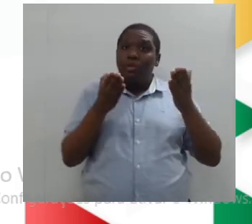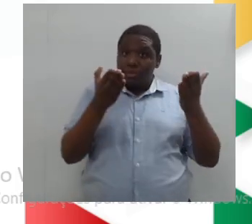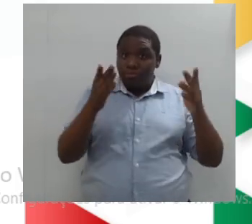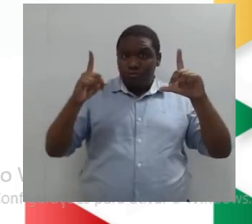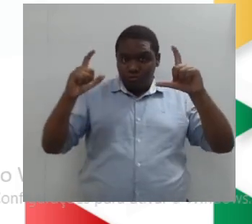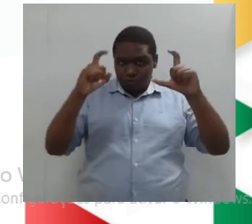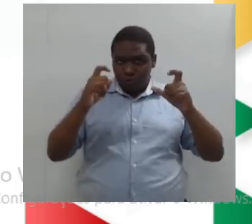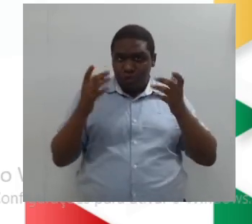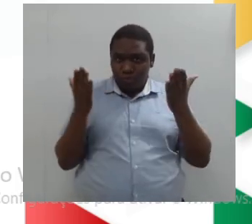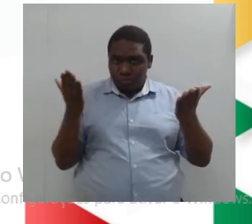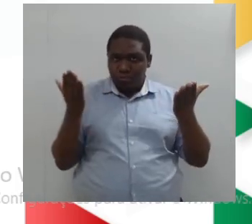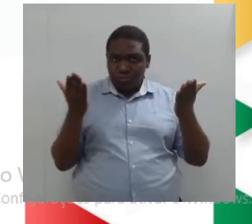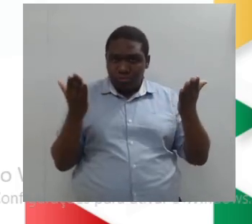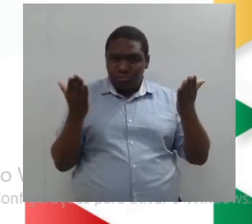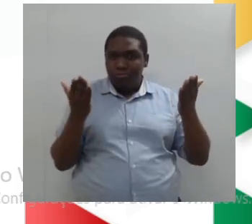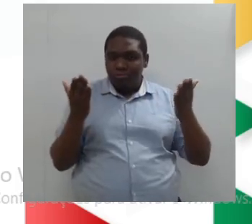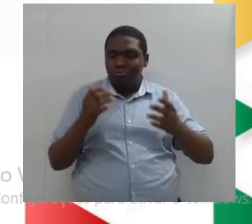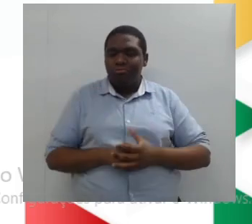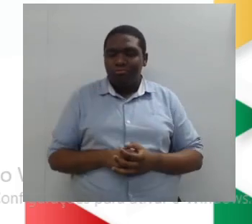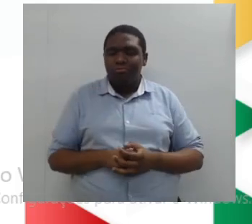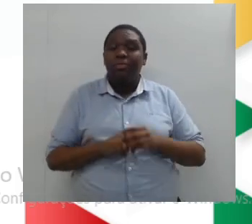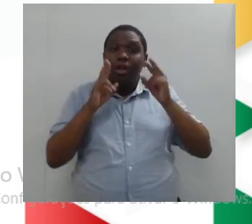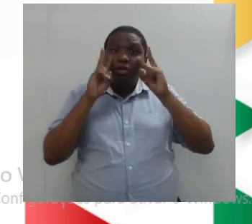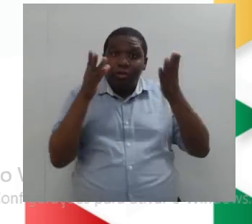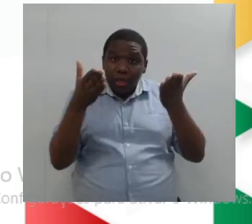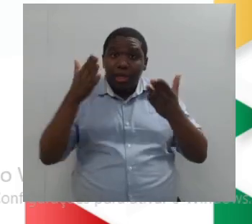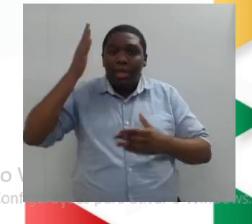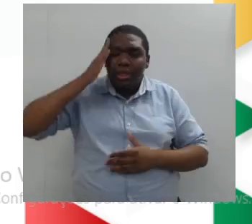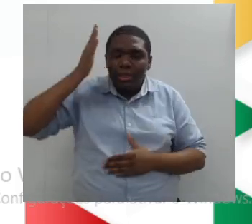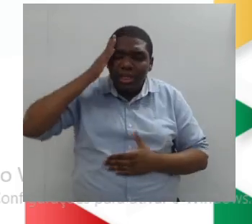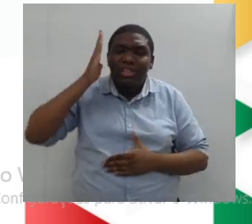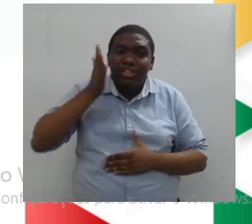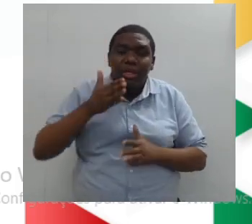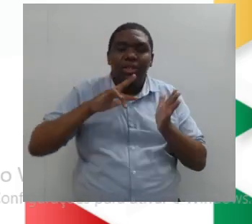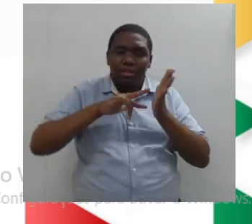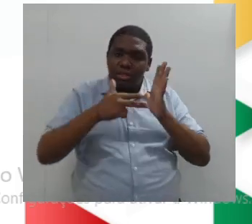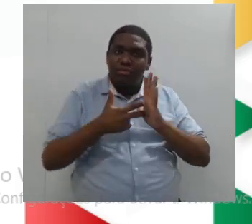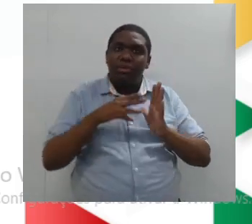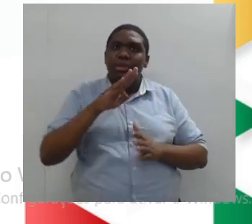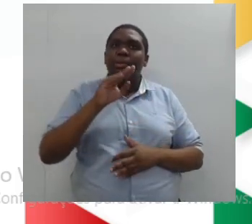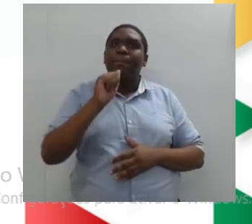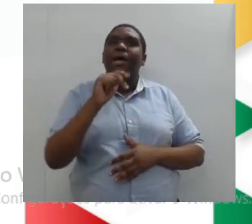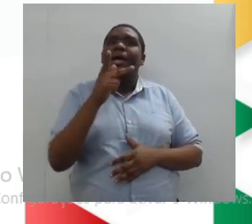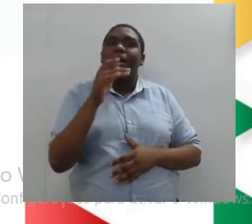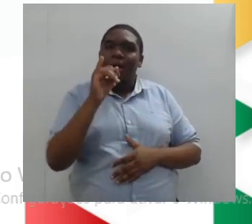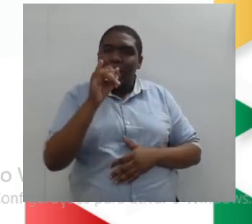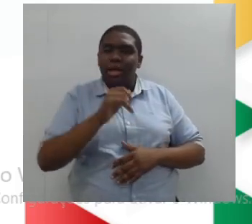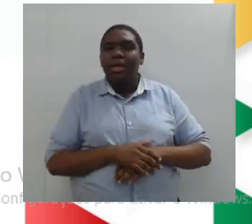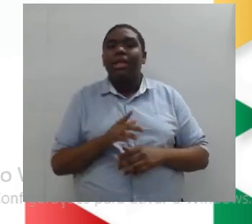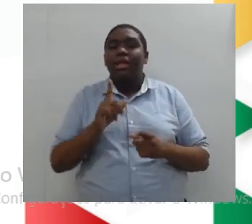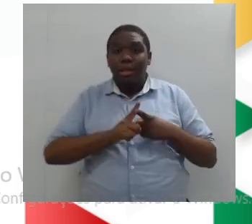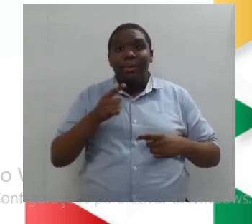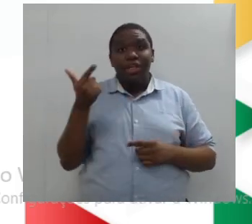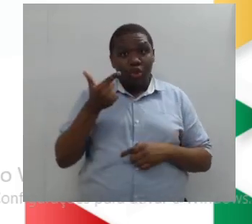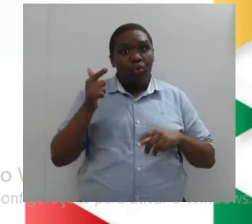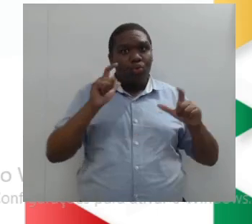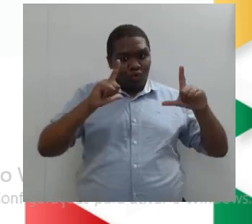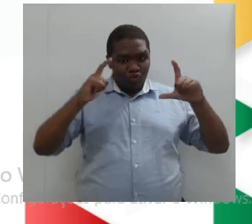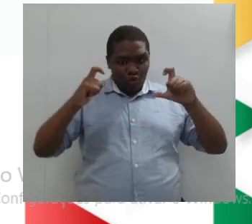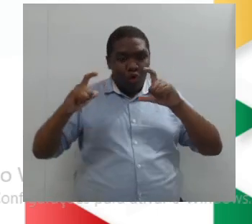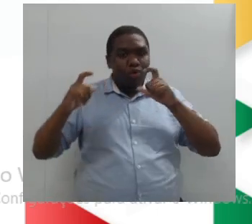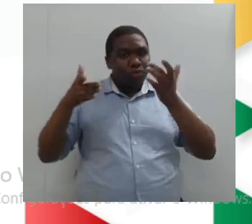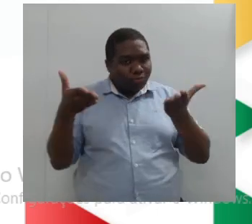símbolo, quando vocês observarem este símbolo, já entendam que é o que? Um símbolo Bahá'í. Nós temos o segundo